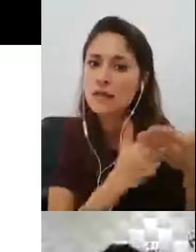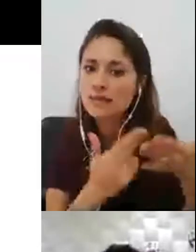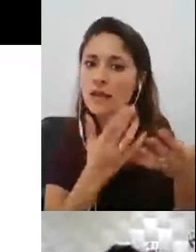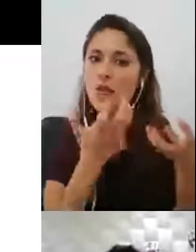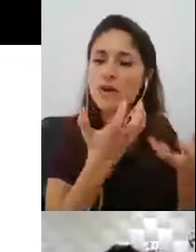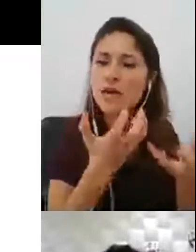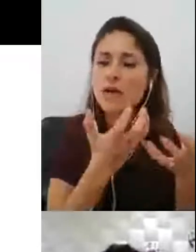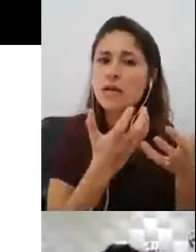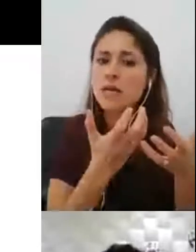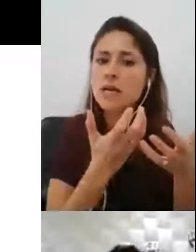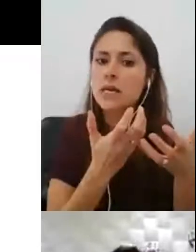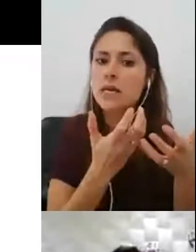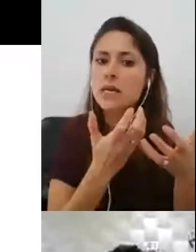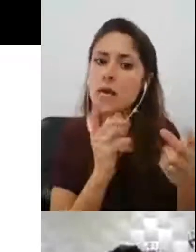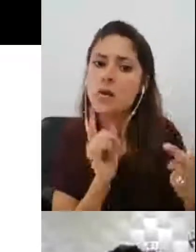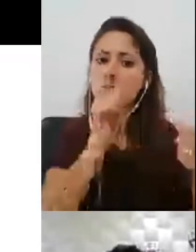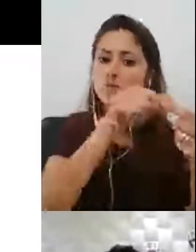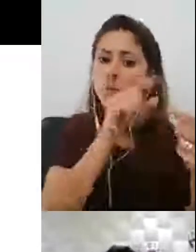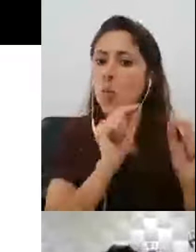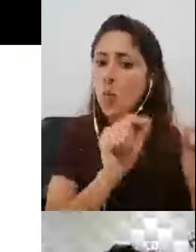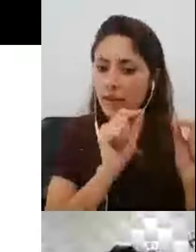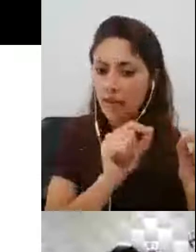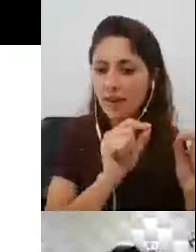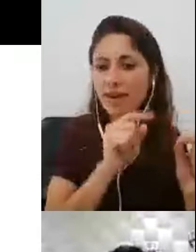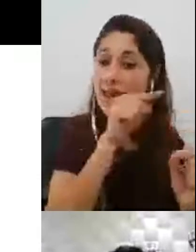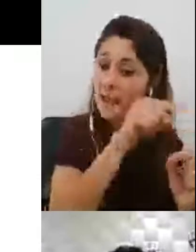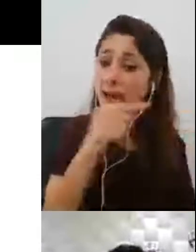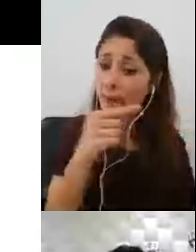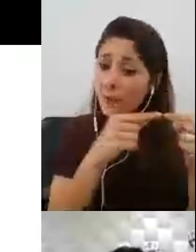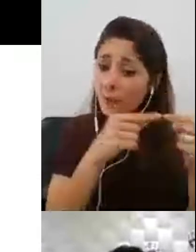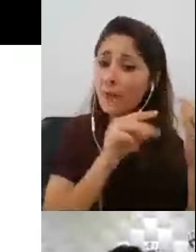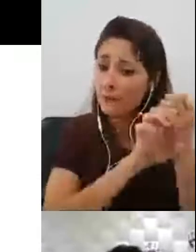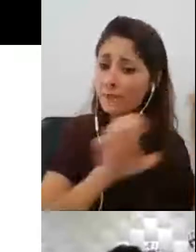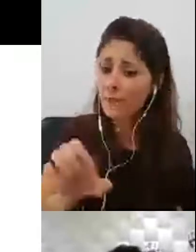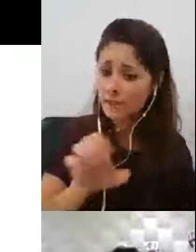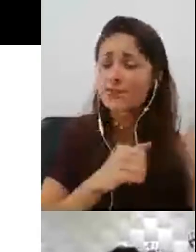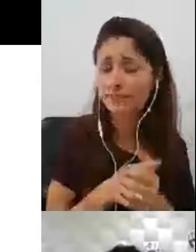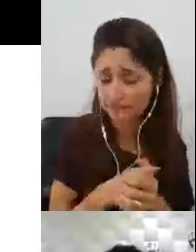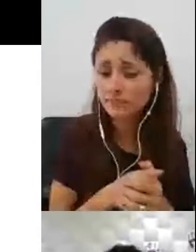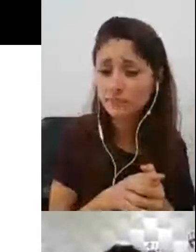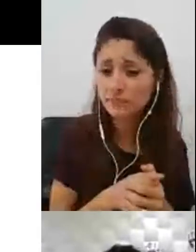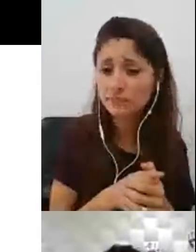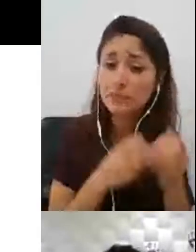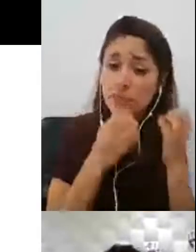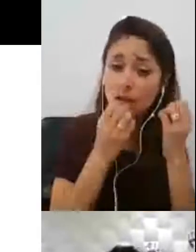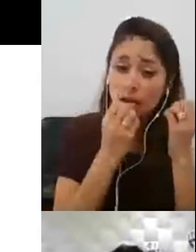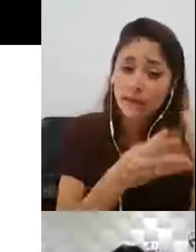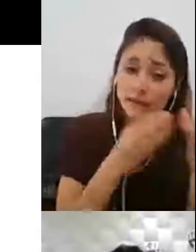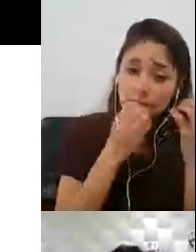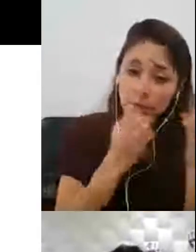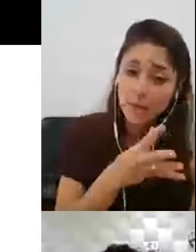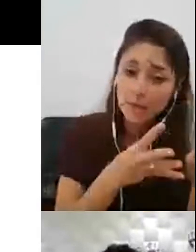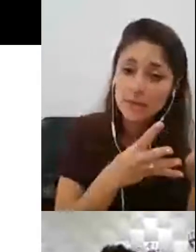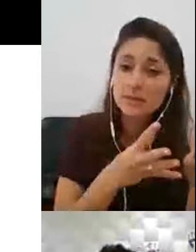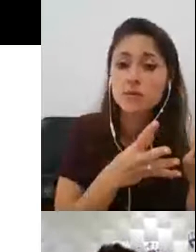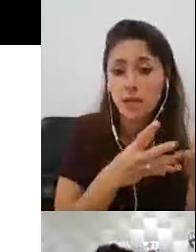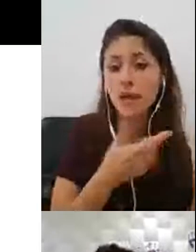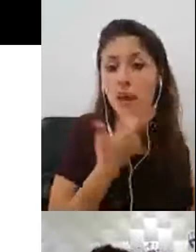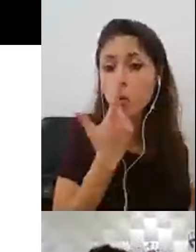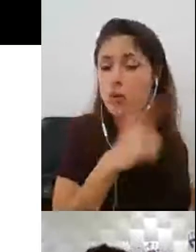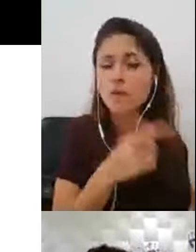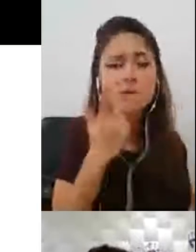que eu queira engenhar, né? Engenharia é engenhar alguma coisa. Então, informações, na sua essência, eu